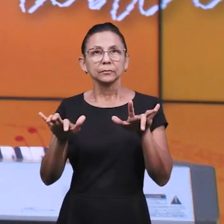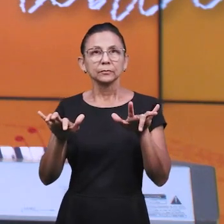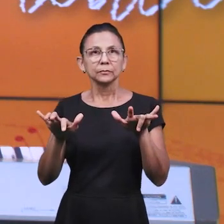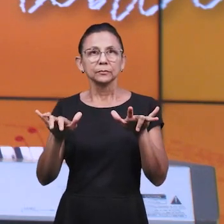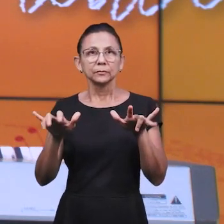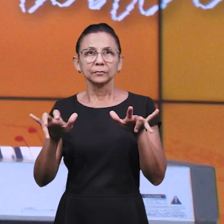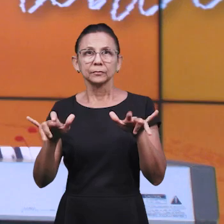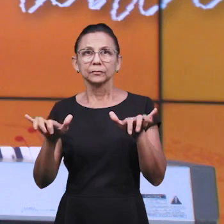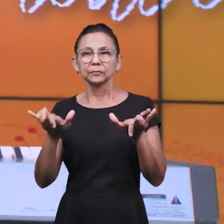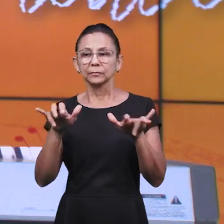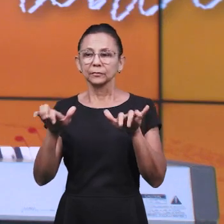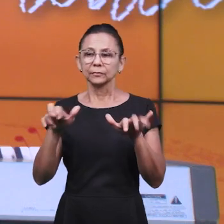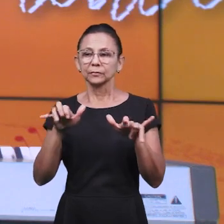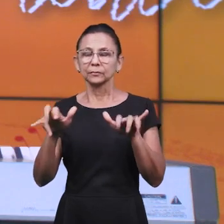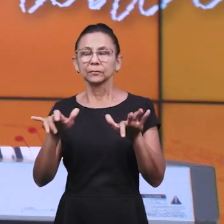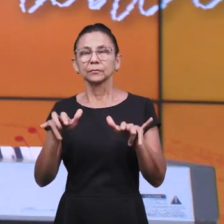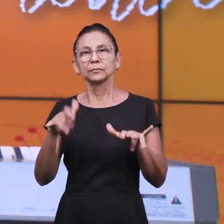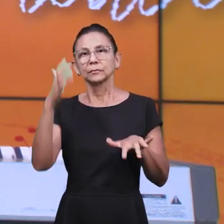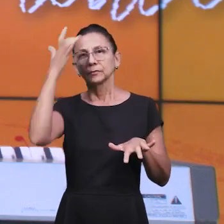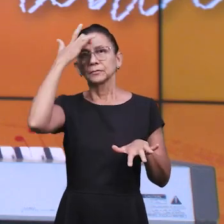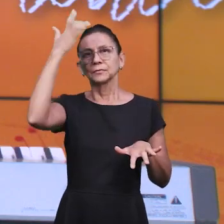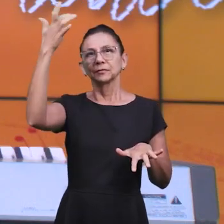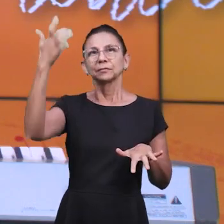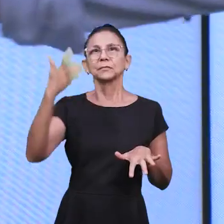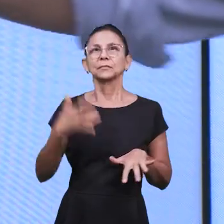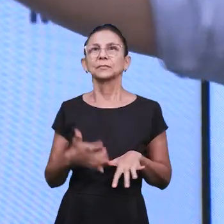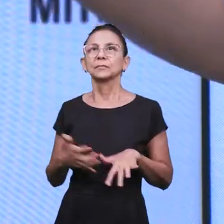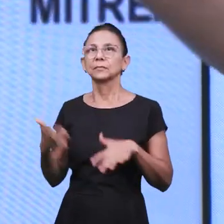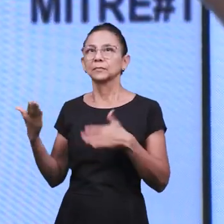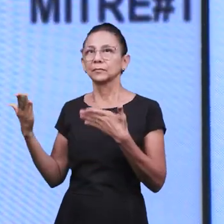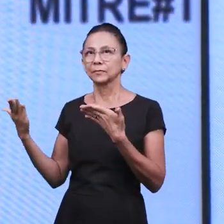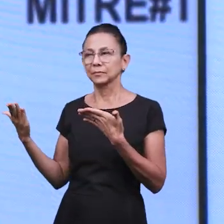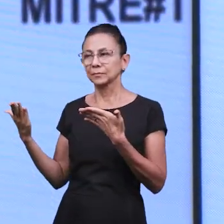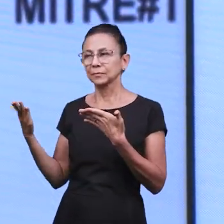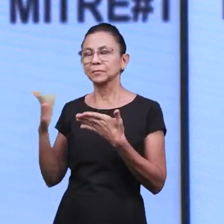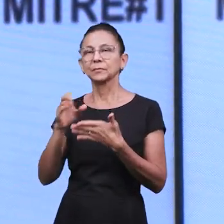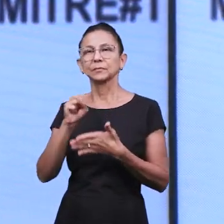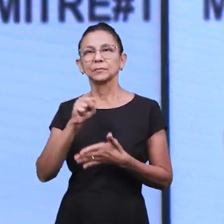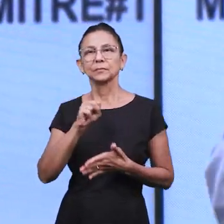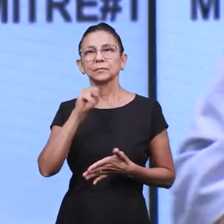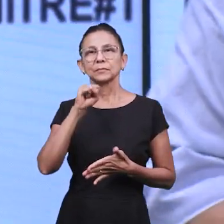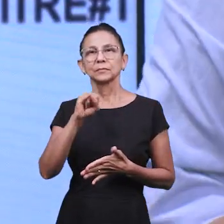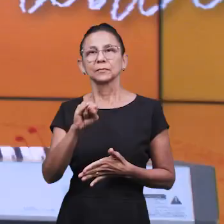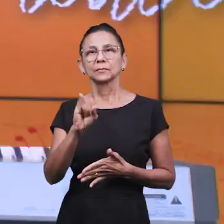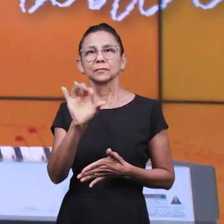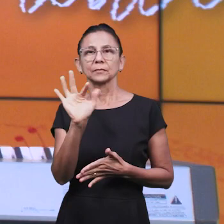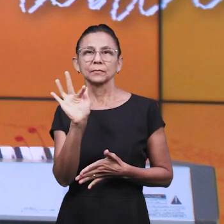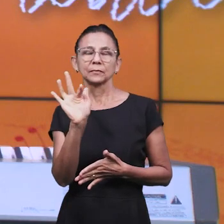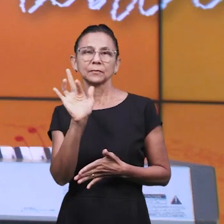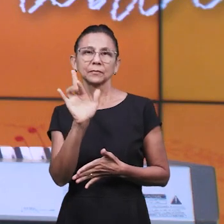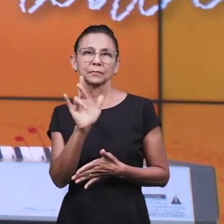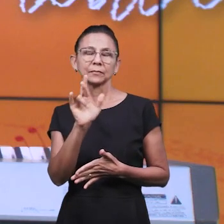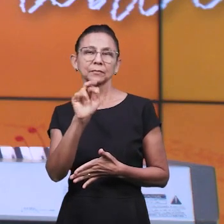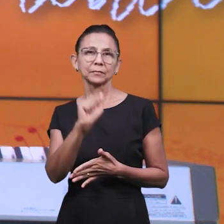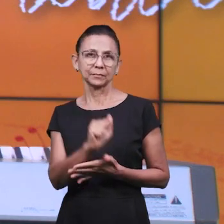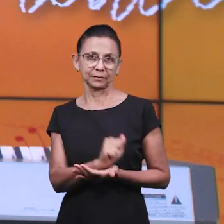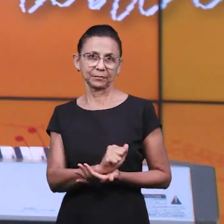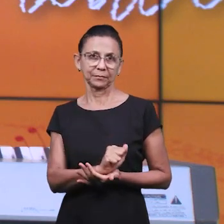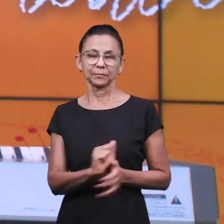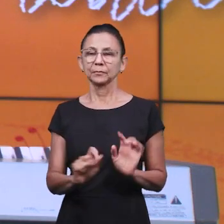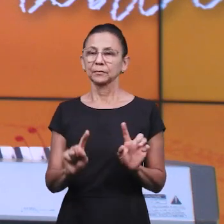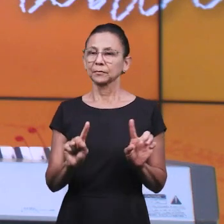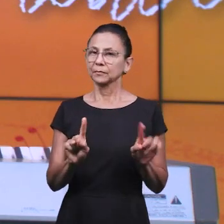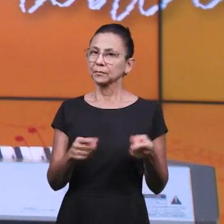o local, vai te facilitar. E aqui está a cifra. Então agora nós vamos passar a